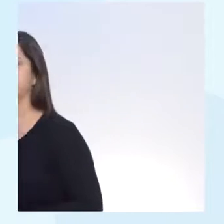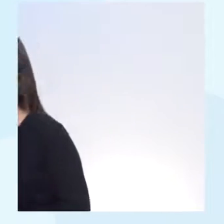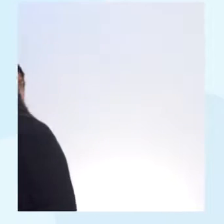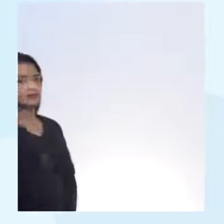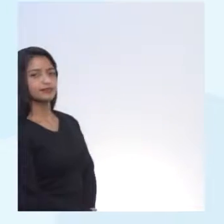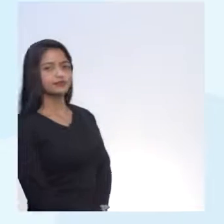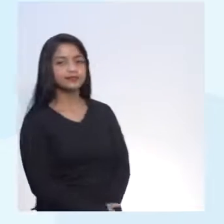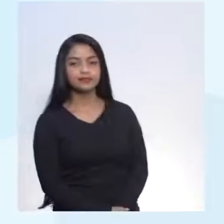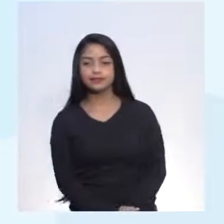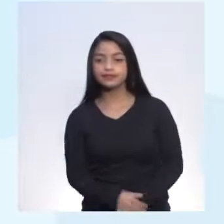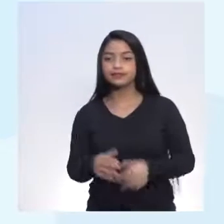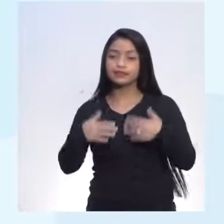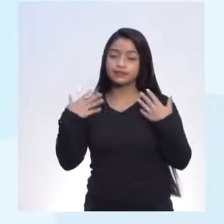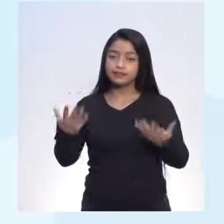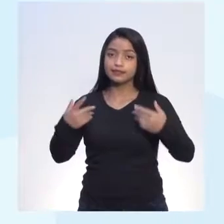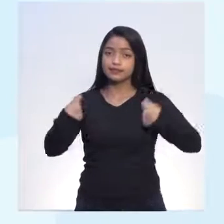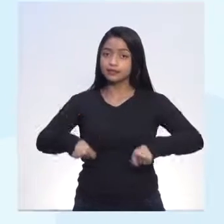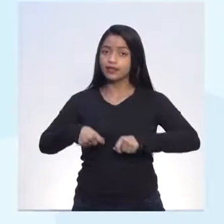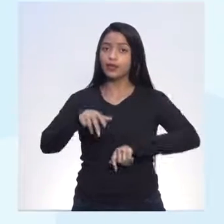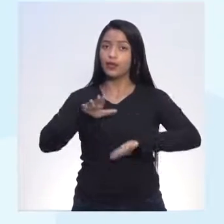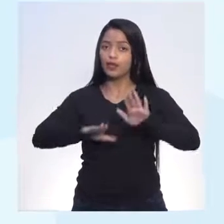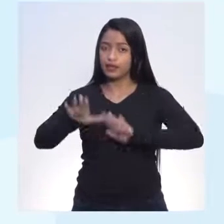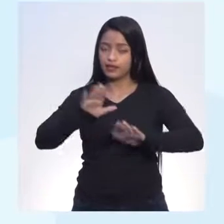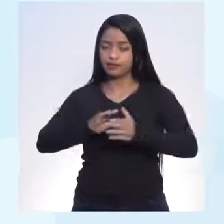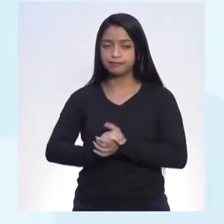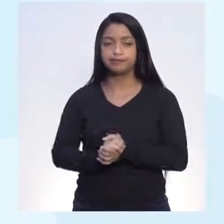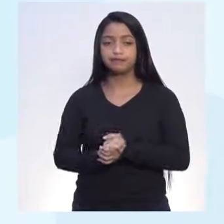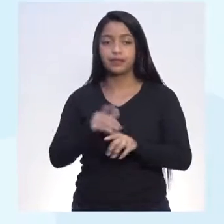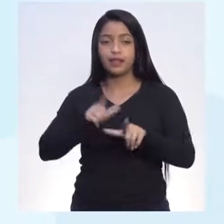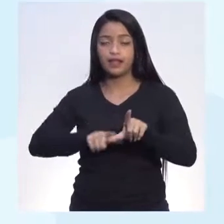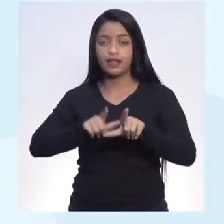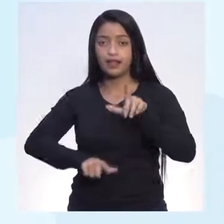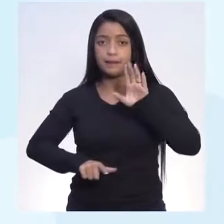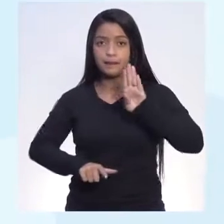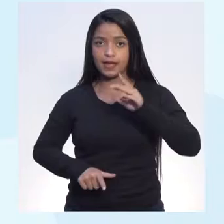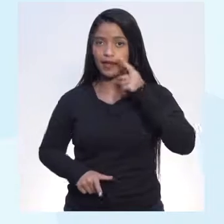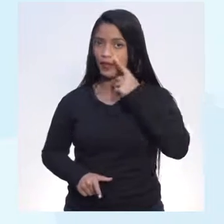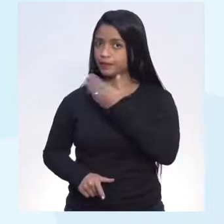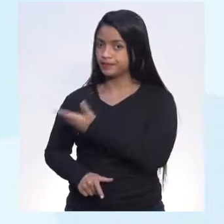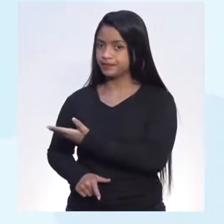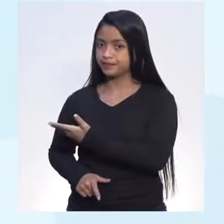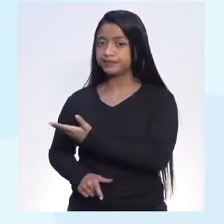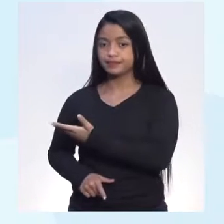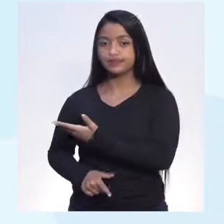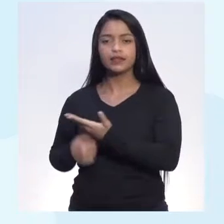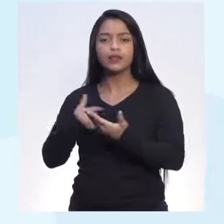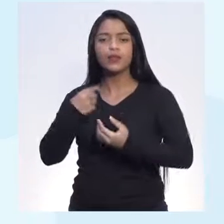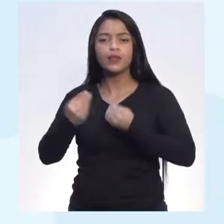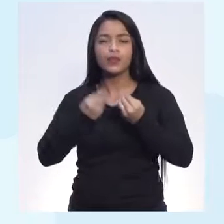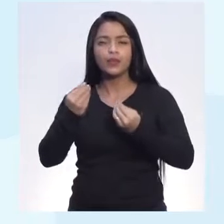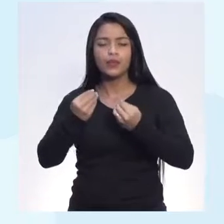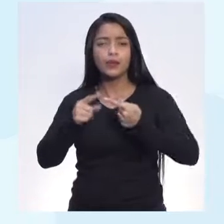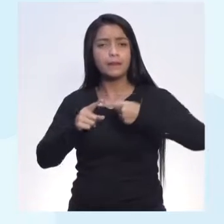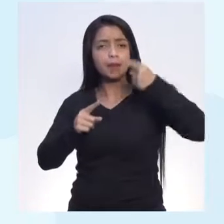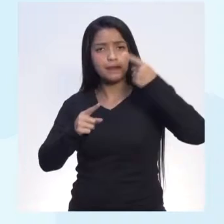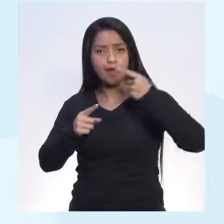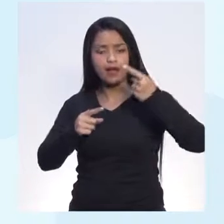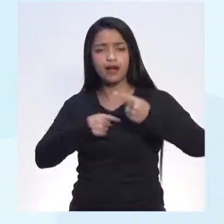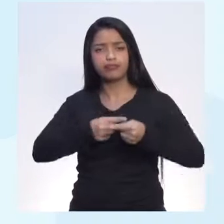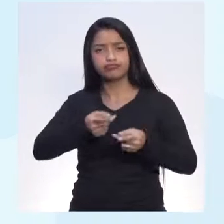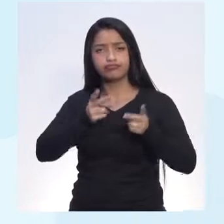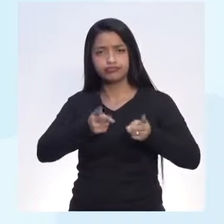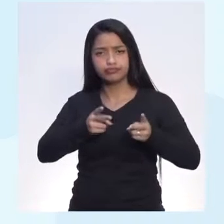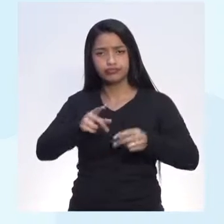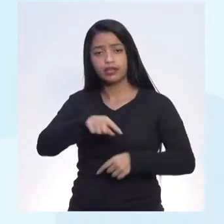Inverteu a resposta, né? Na letra B, ali que eles podem ver, então eu fiz a ideia. Então eu mantive a primeira e inverti a